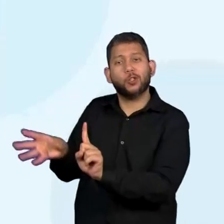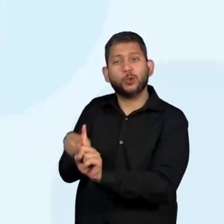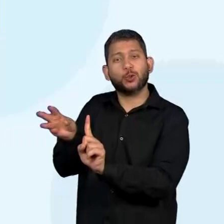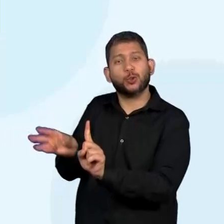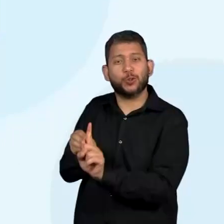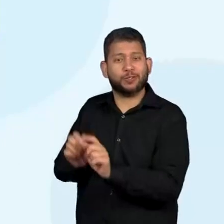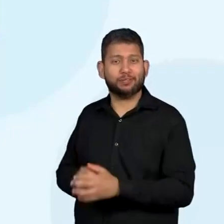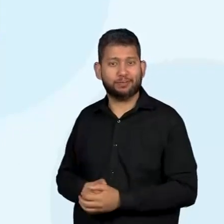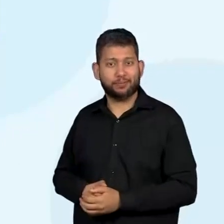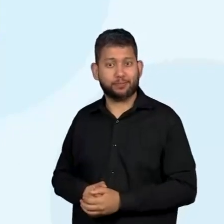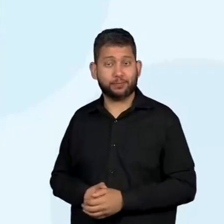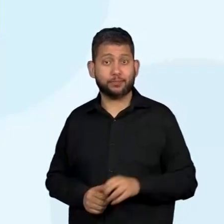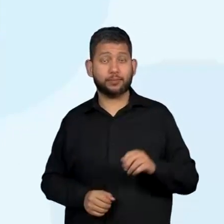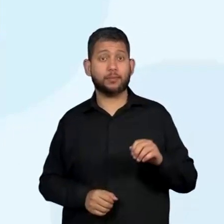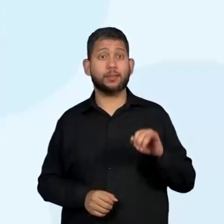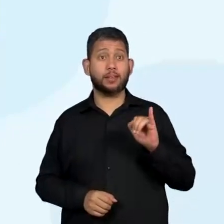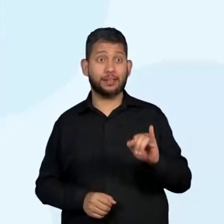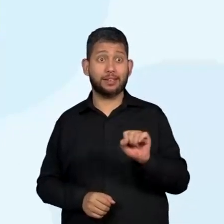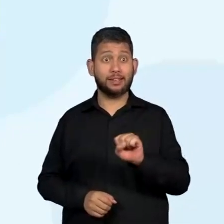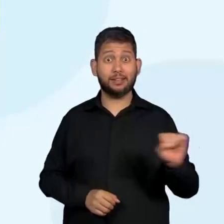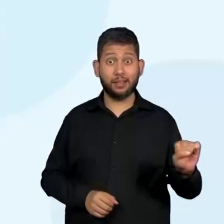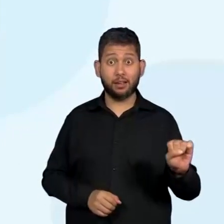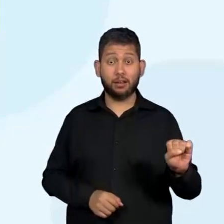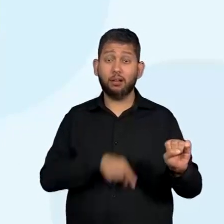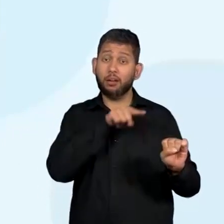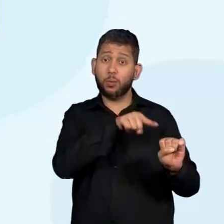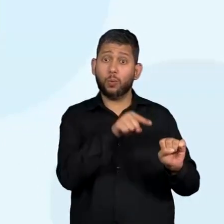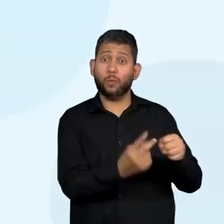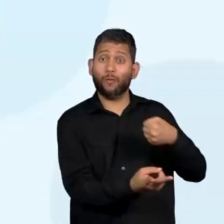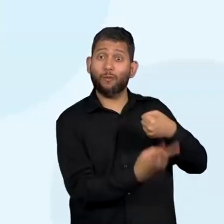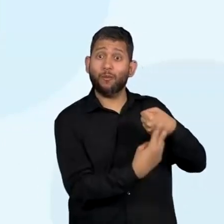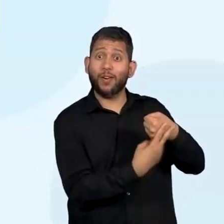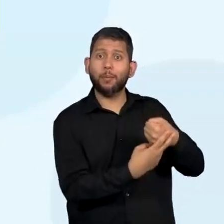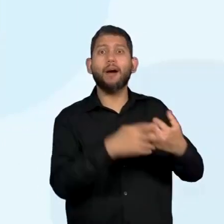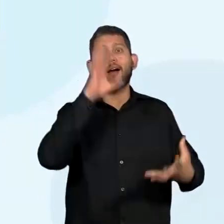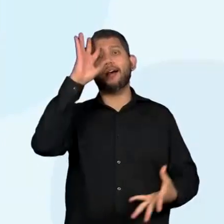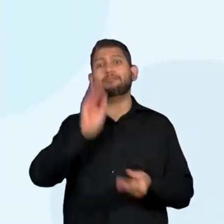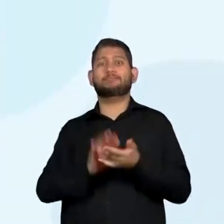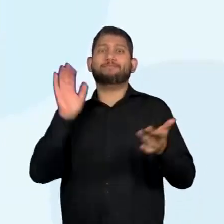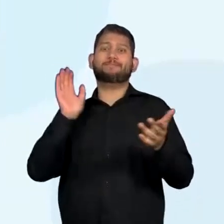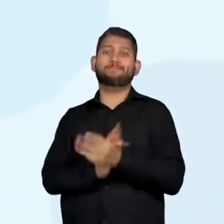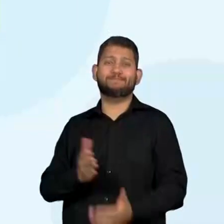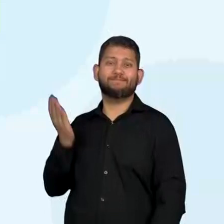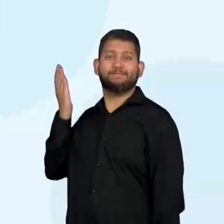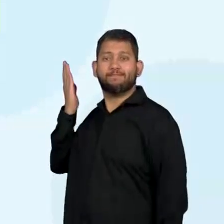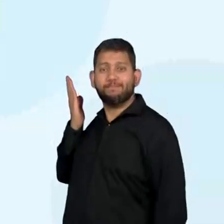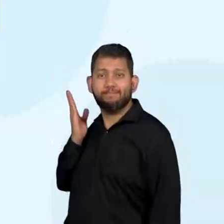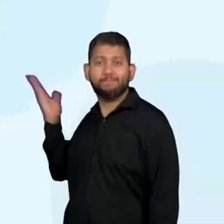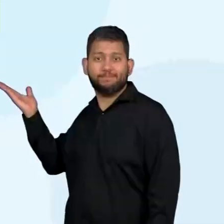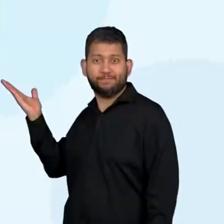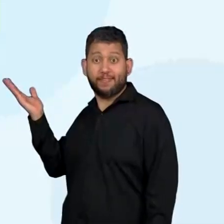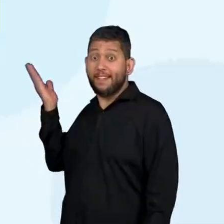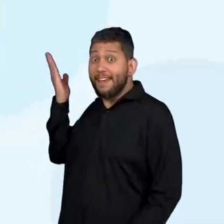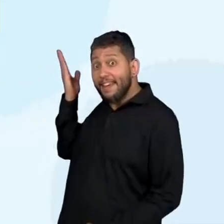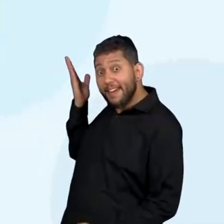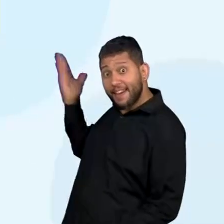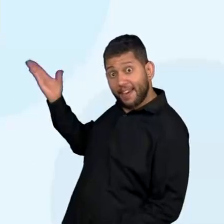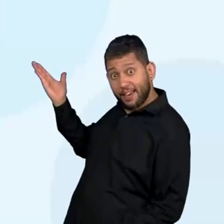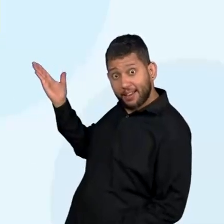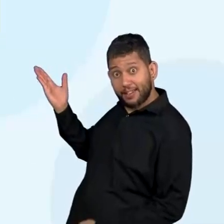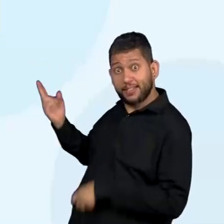palavras com ICE, 2 S's, são verbos. Ou seja, aqui na minha primeira